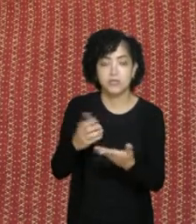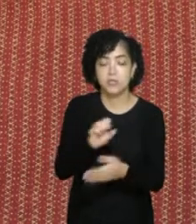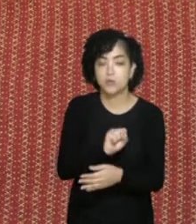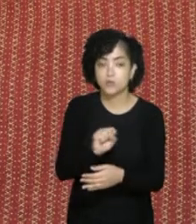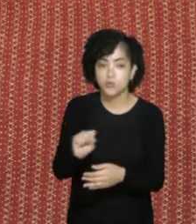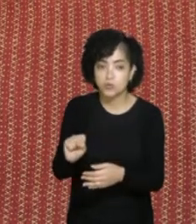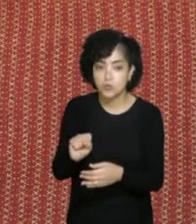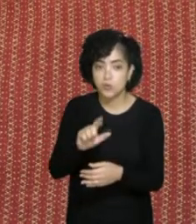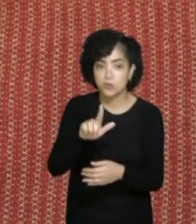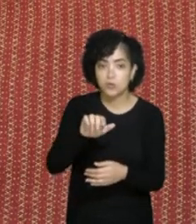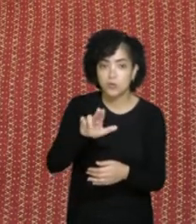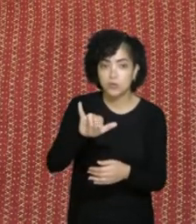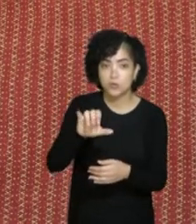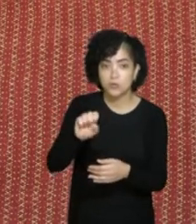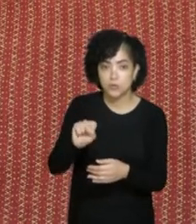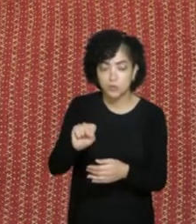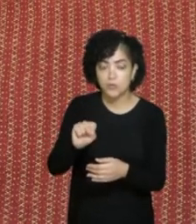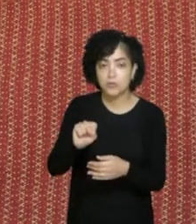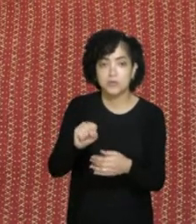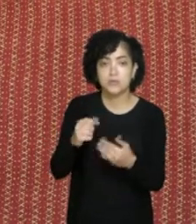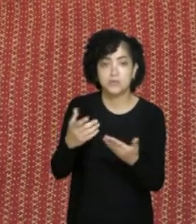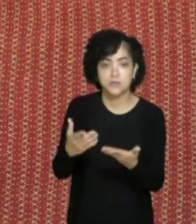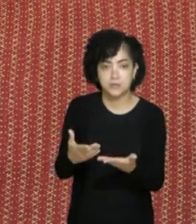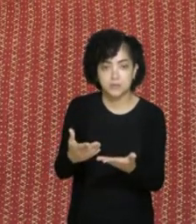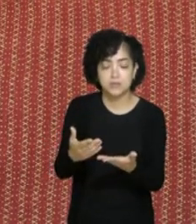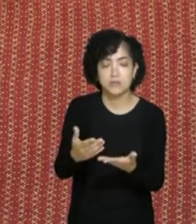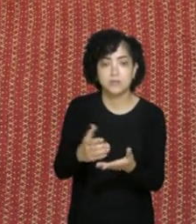Brunel Alves, à tua sogra, Dona Áurea,